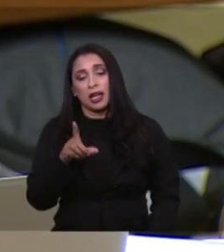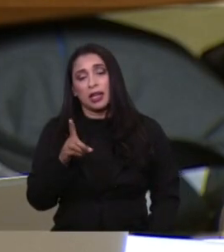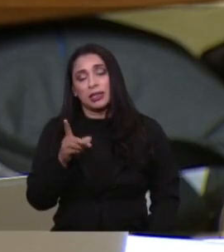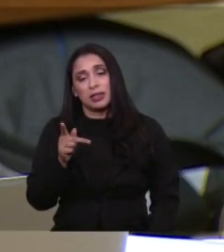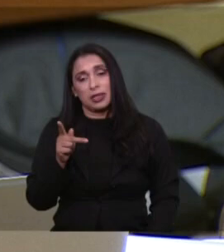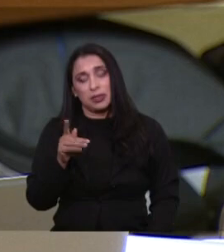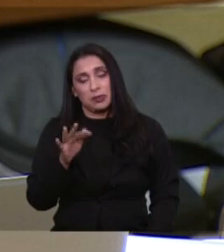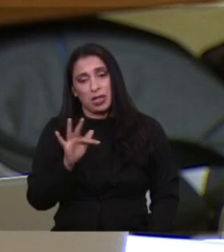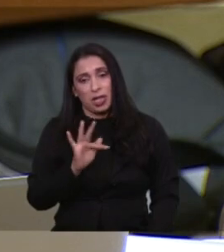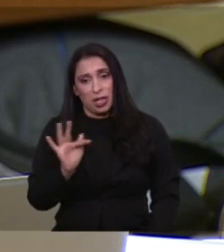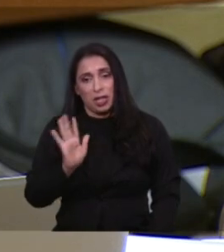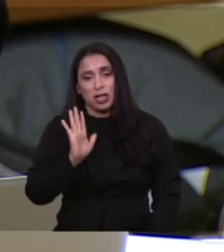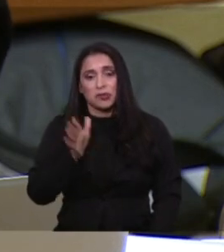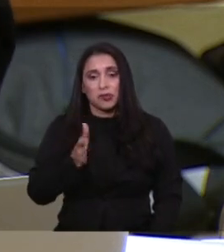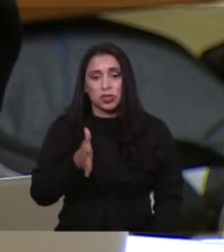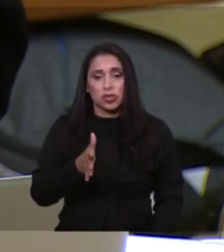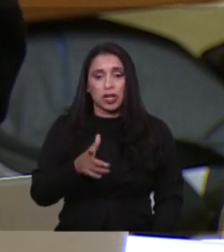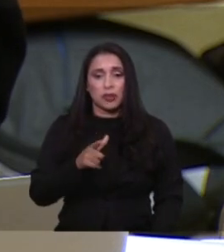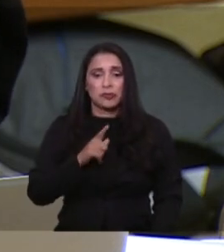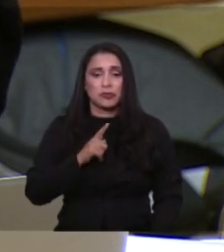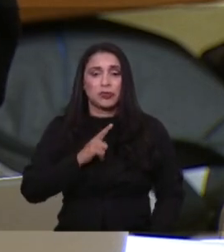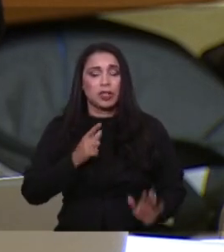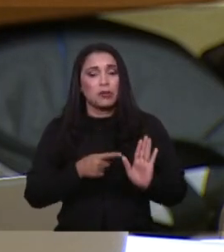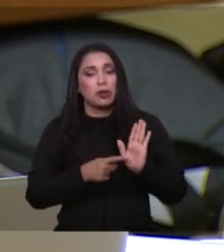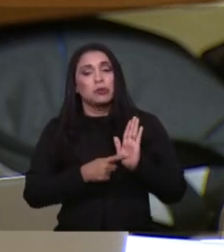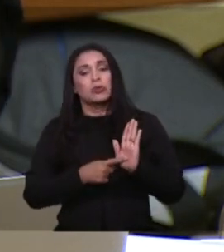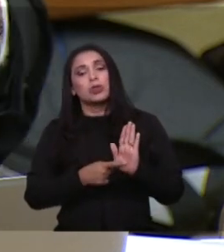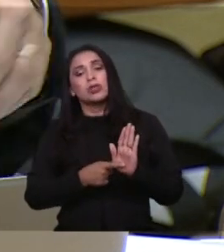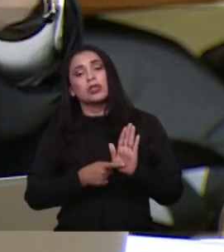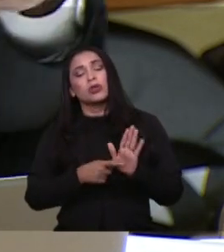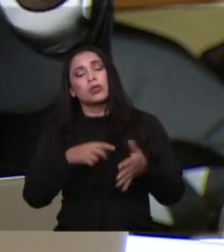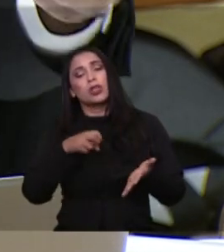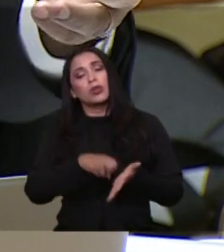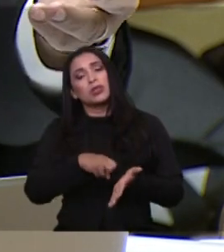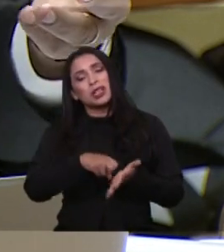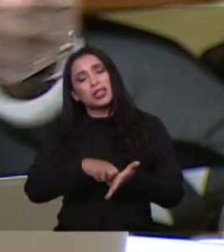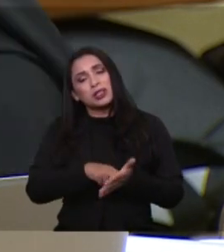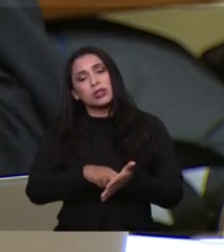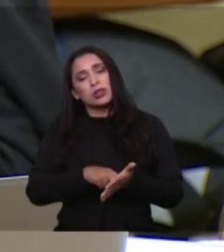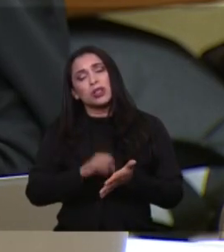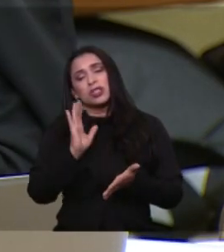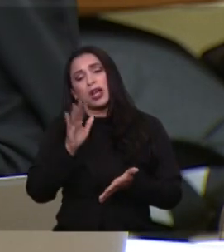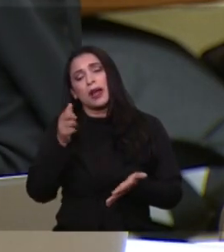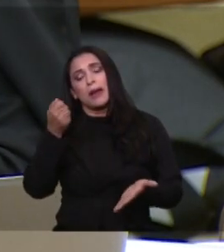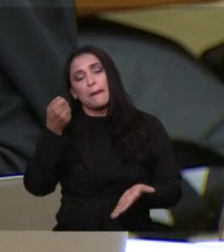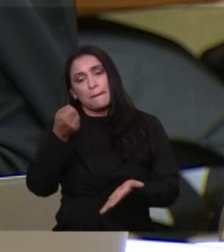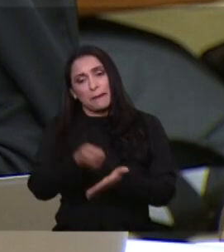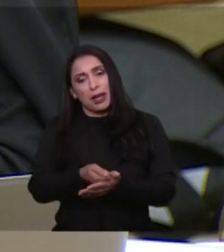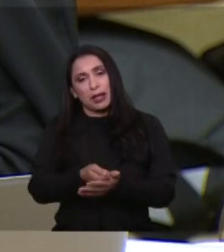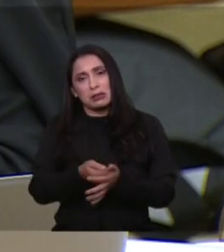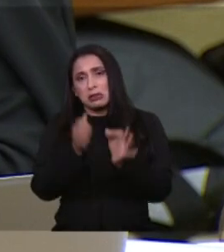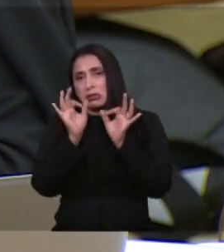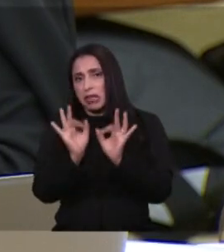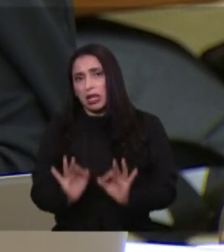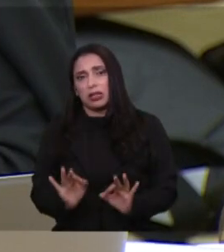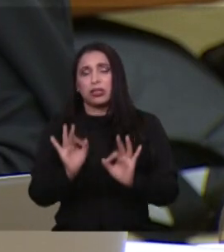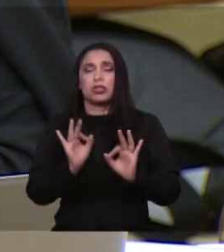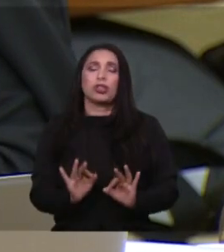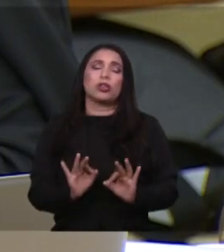Nós colocamos que estava ressalvado condenações executadas e pagas de boa-fé e